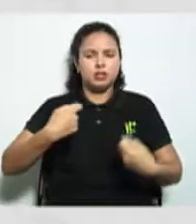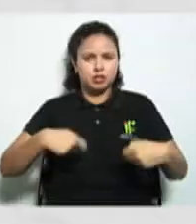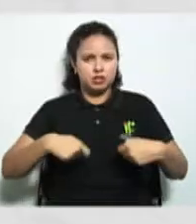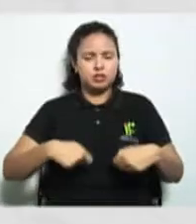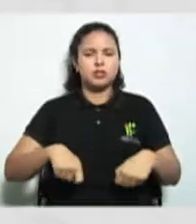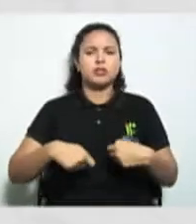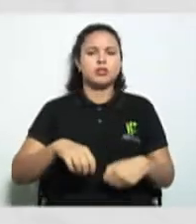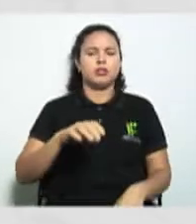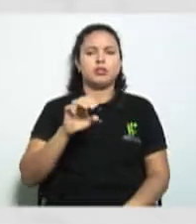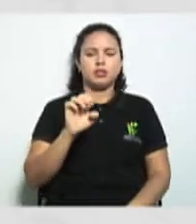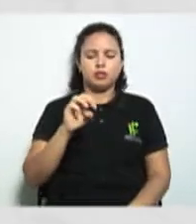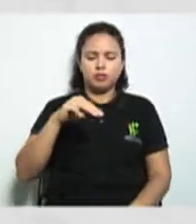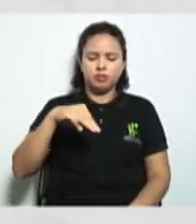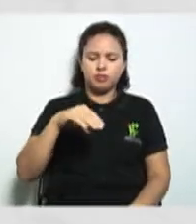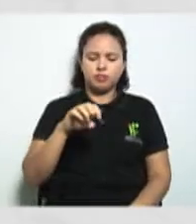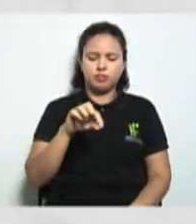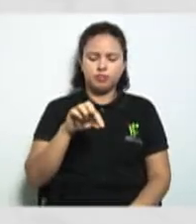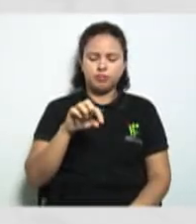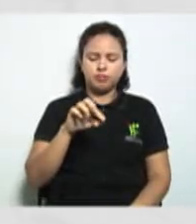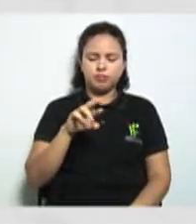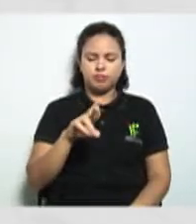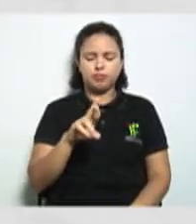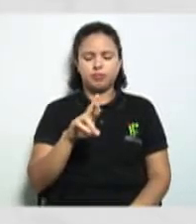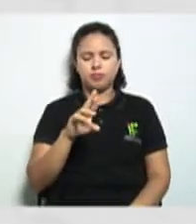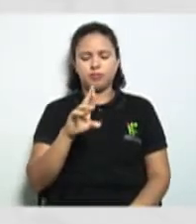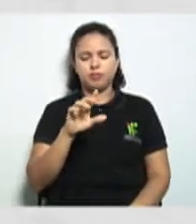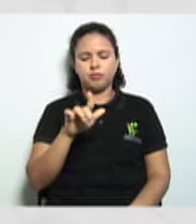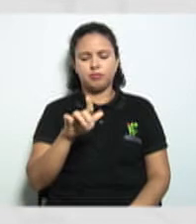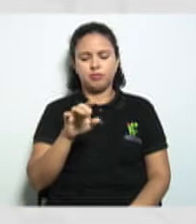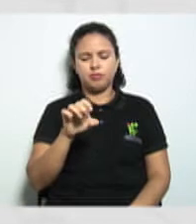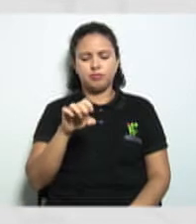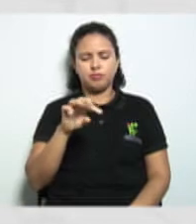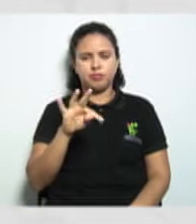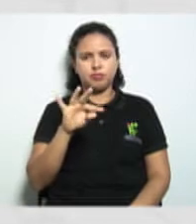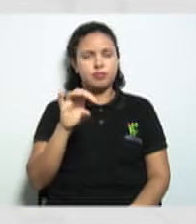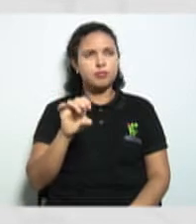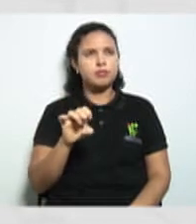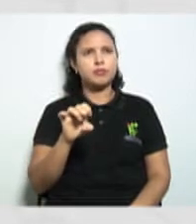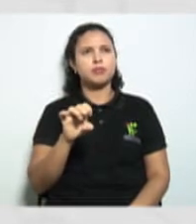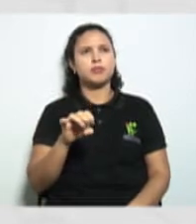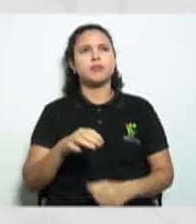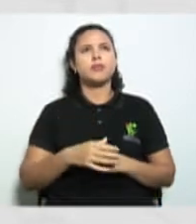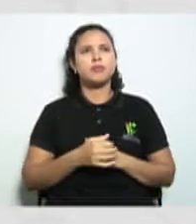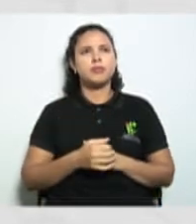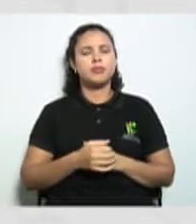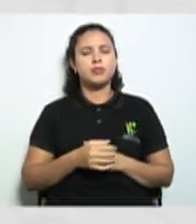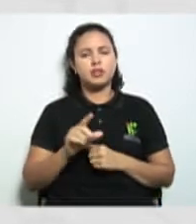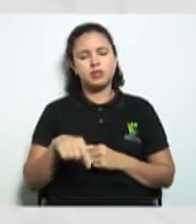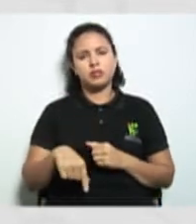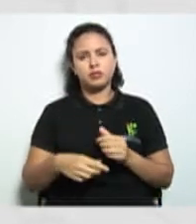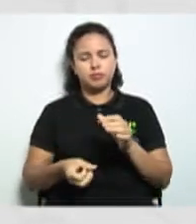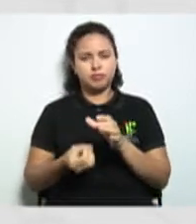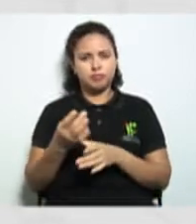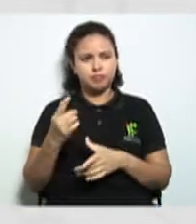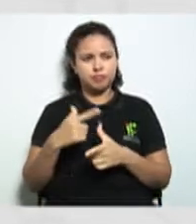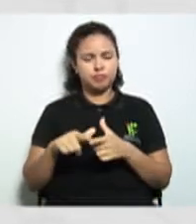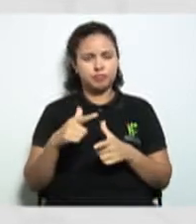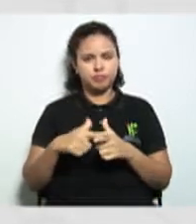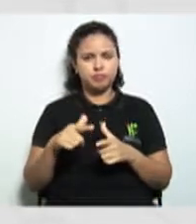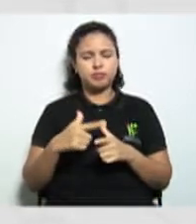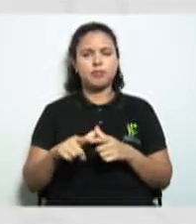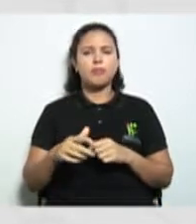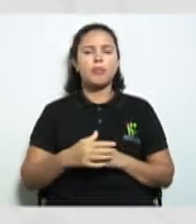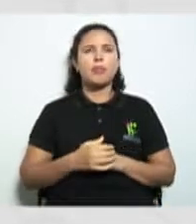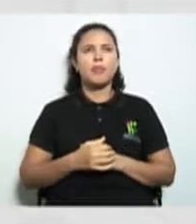Situação emergente. Como é que se resolve? Vacina. Então, daí que surgem os problemas. Então, o problema ele